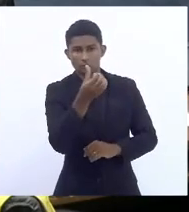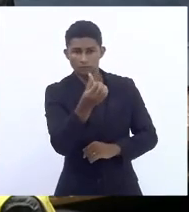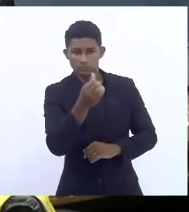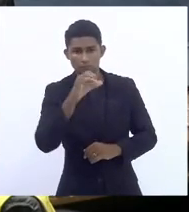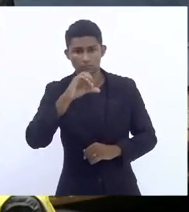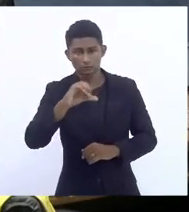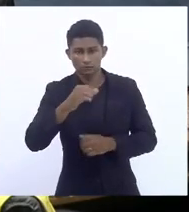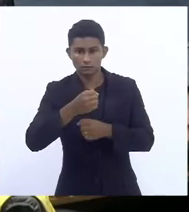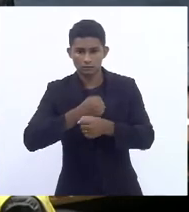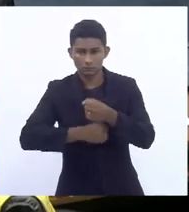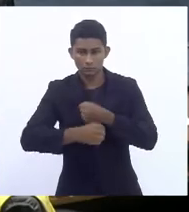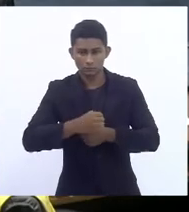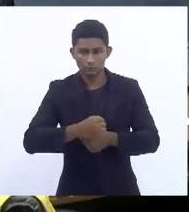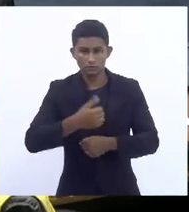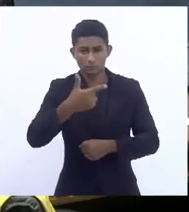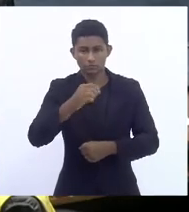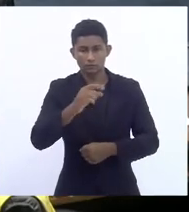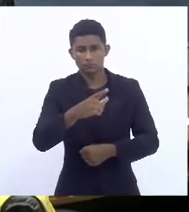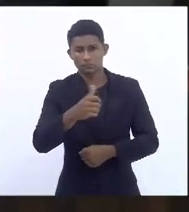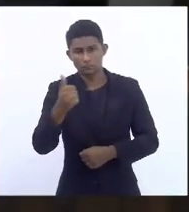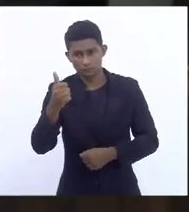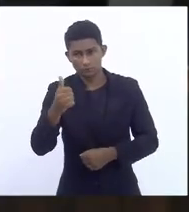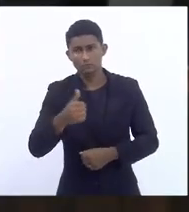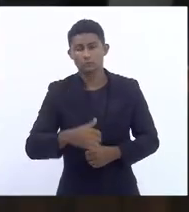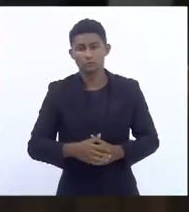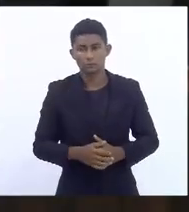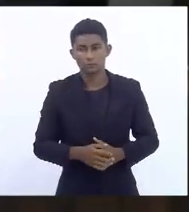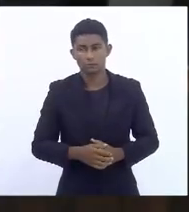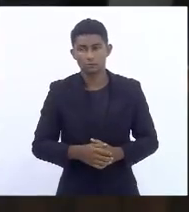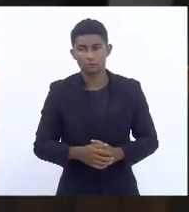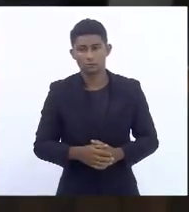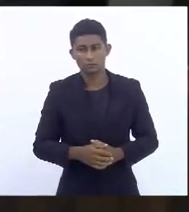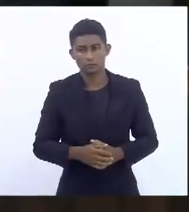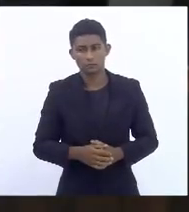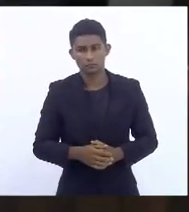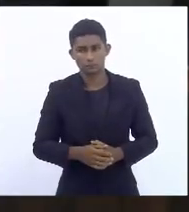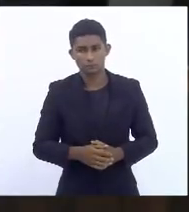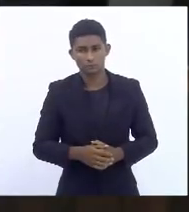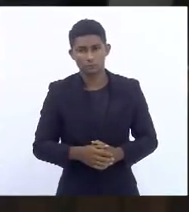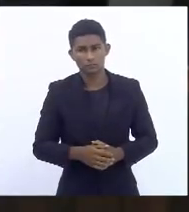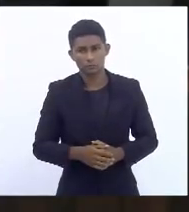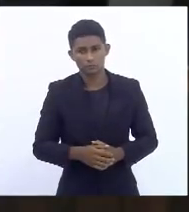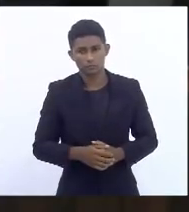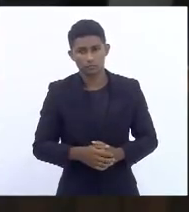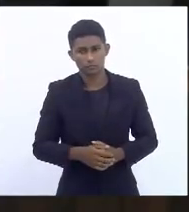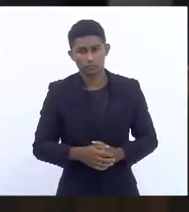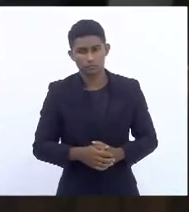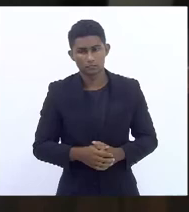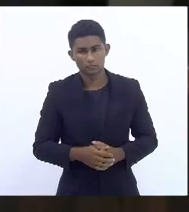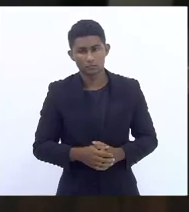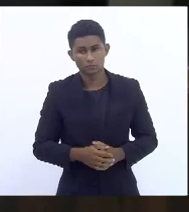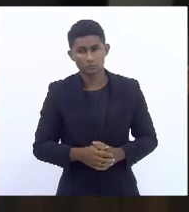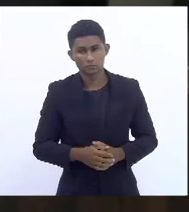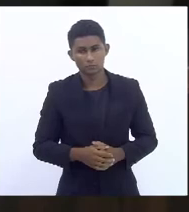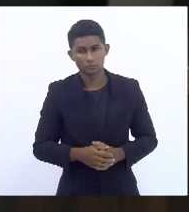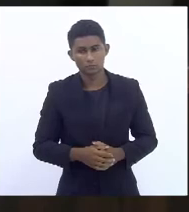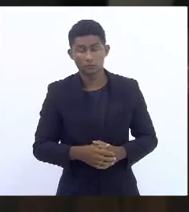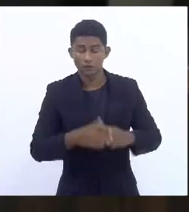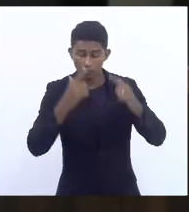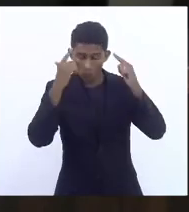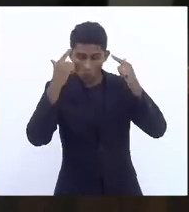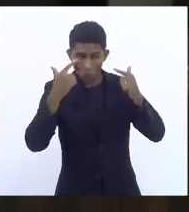de 2021. Eu também estou atento, número 869. Pela ordem, presidente. Ao contrário, só um minutinho, deputado. Deputado. Não, contrário não,